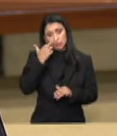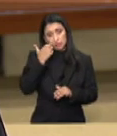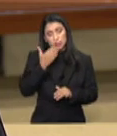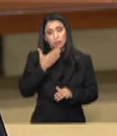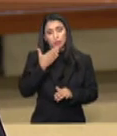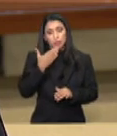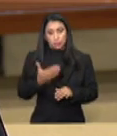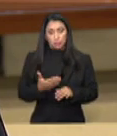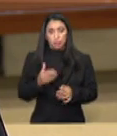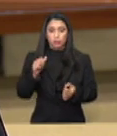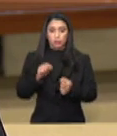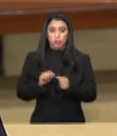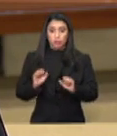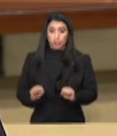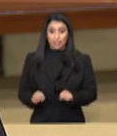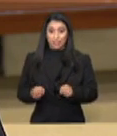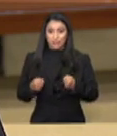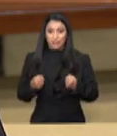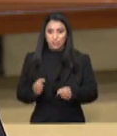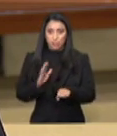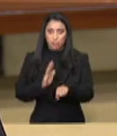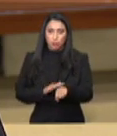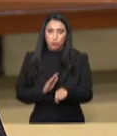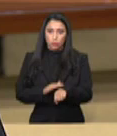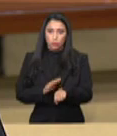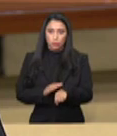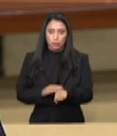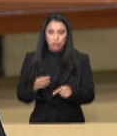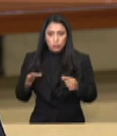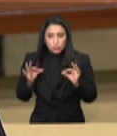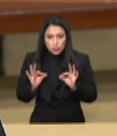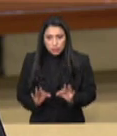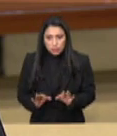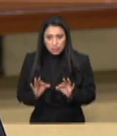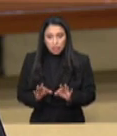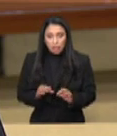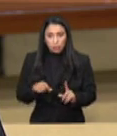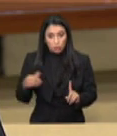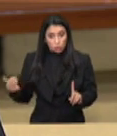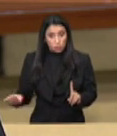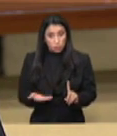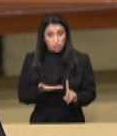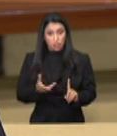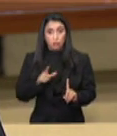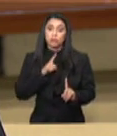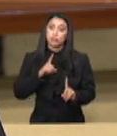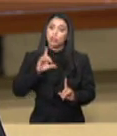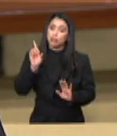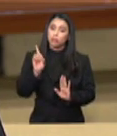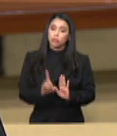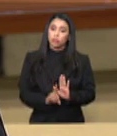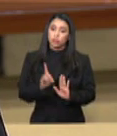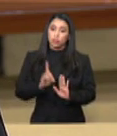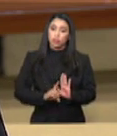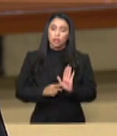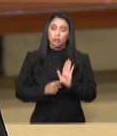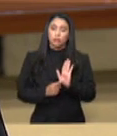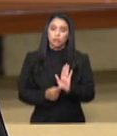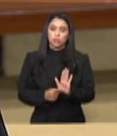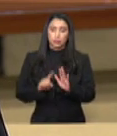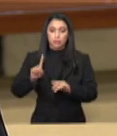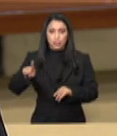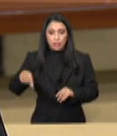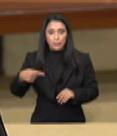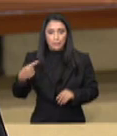pedido expresso da defesa no momento processual adequado, os réus têm o direito de apresentar suas alegações finais após